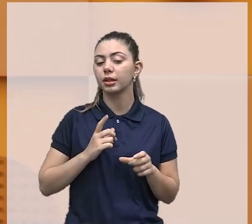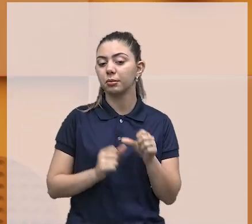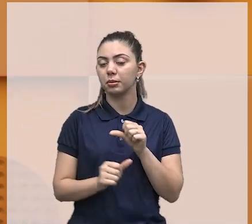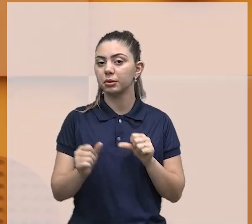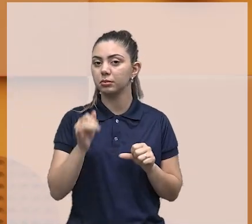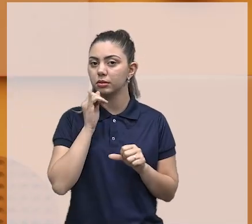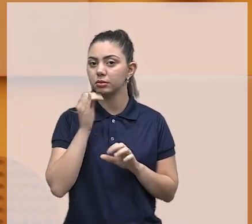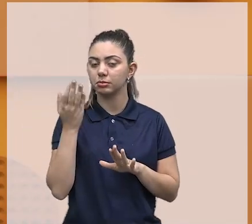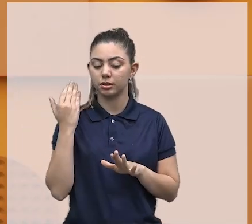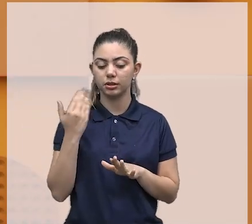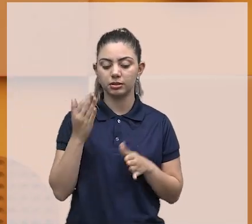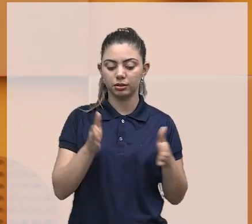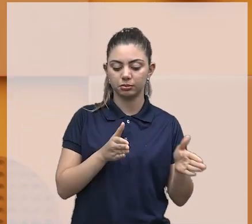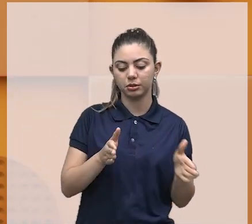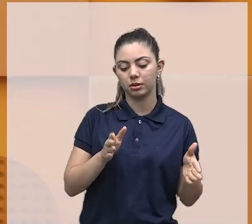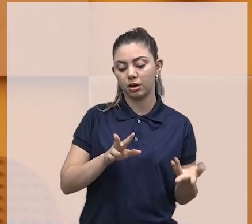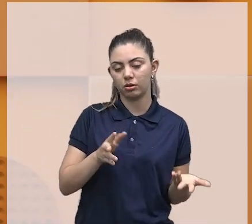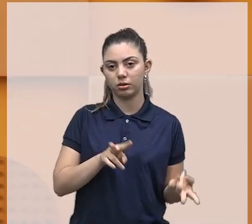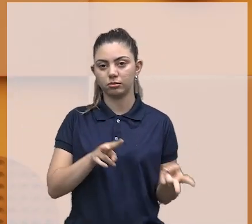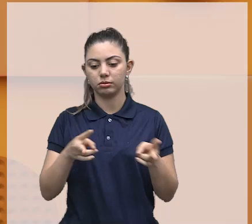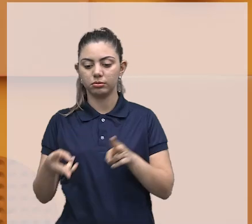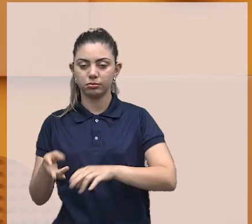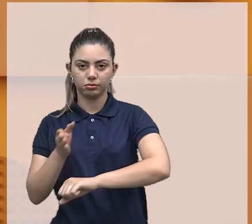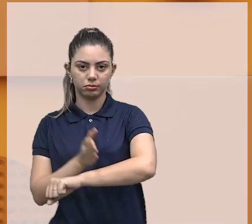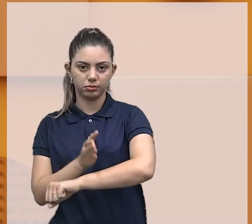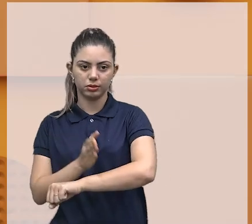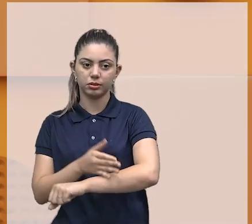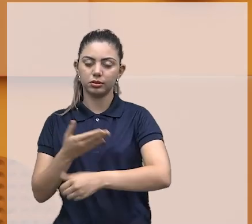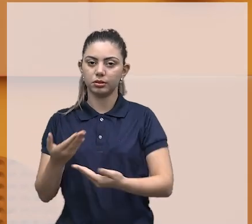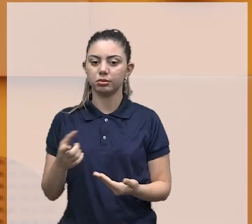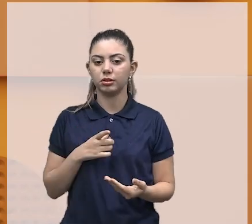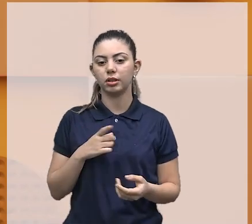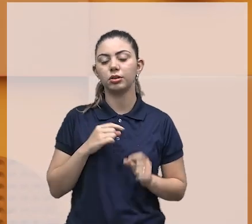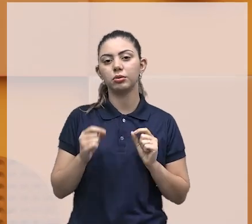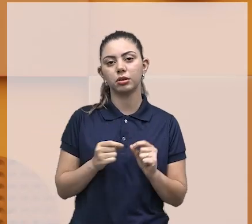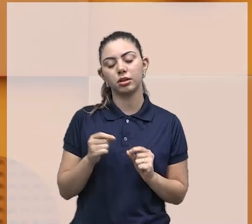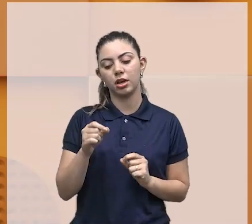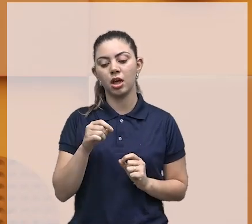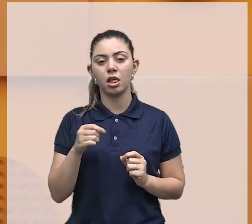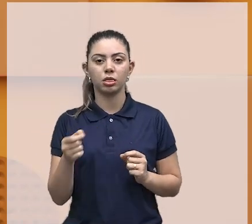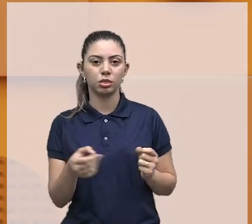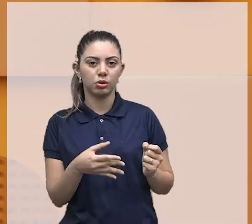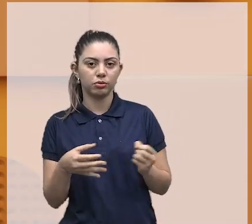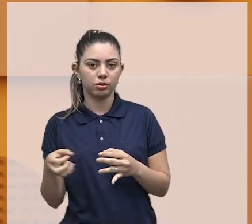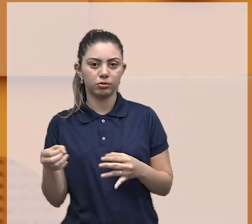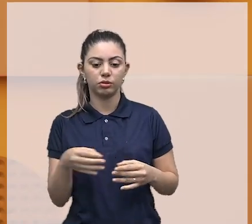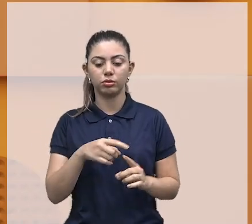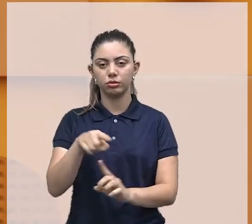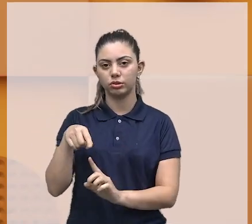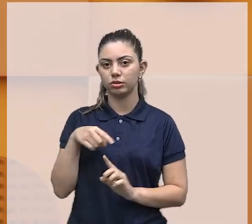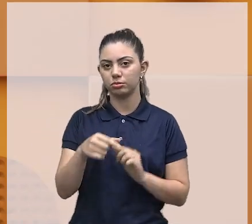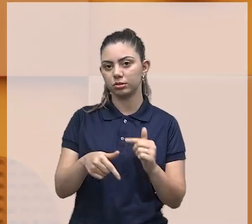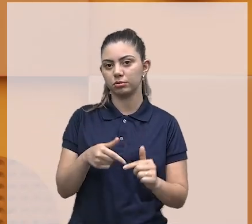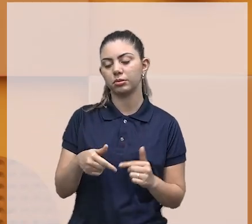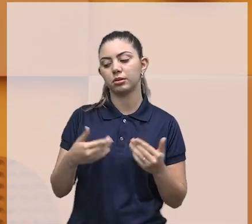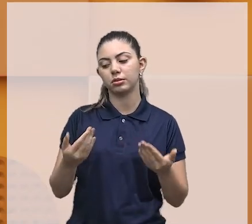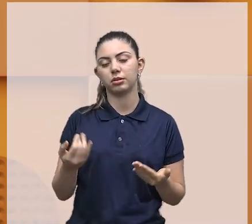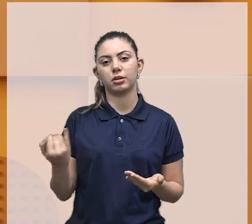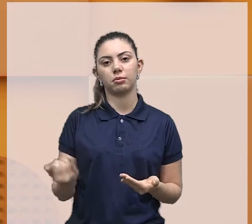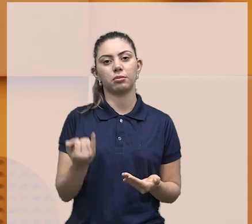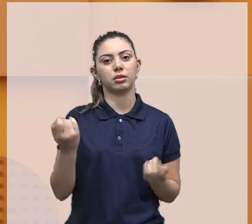da Antiguidade, estamos na Idade Média, temos novas conotações, então, de trabalho, e isso é importante para movimentar,